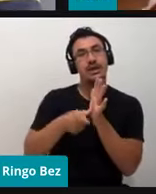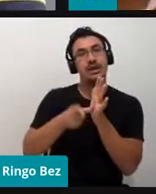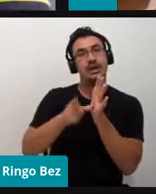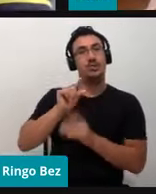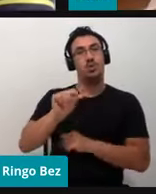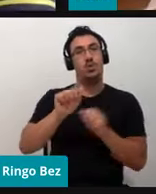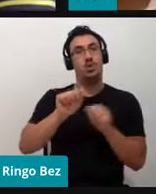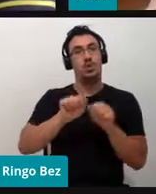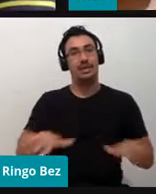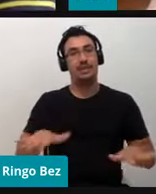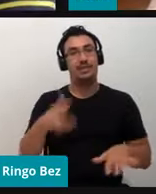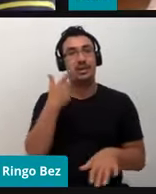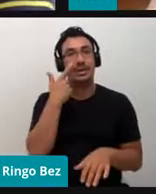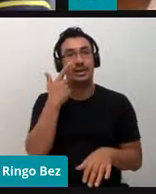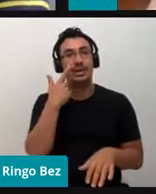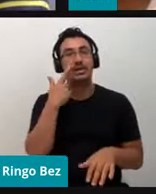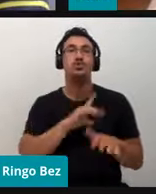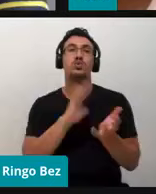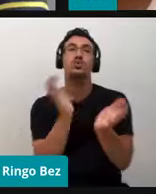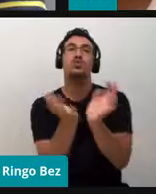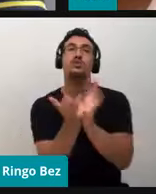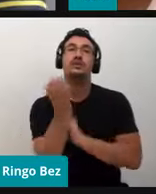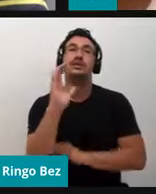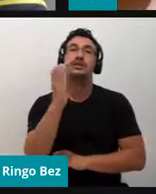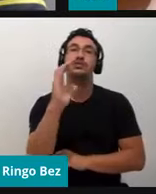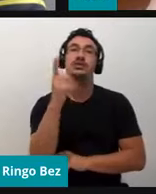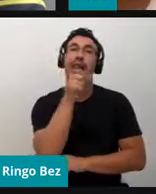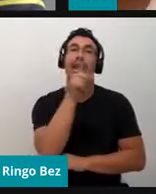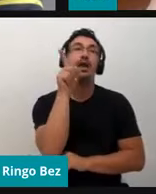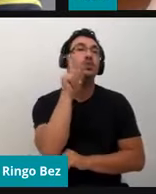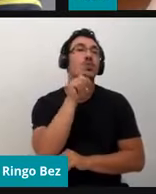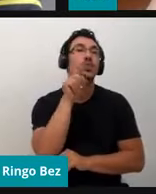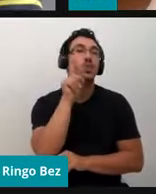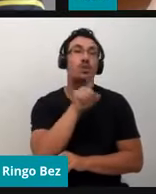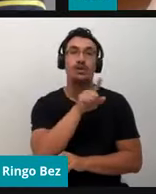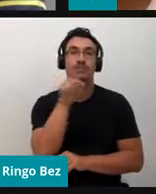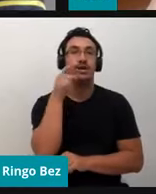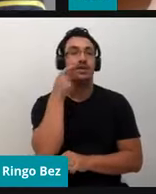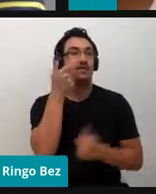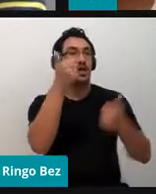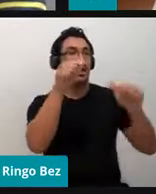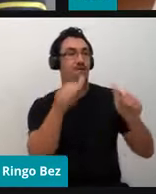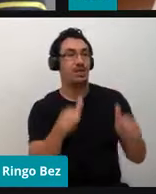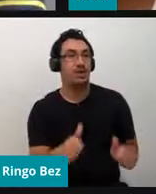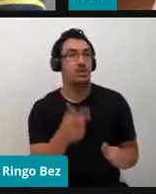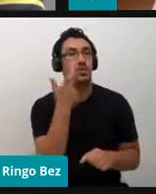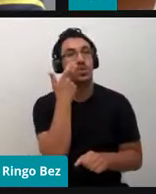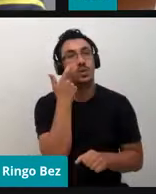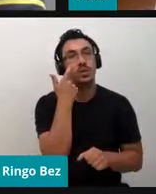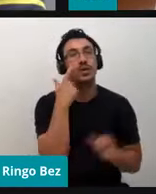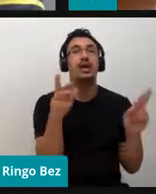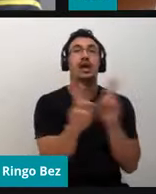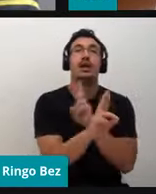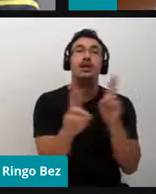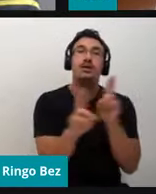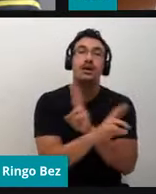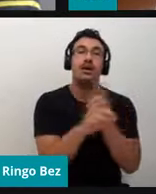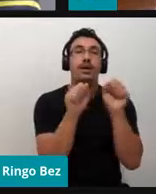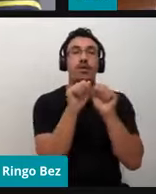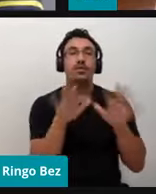pandemia, uma equipe de cientistas nos Estados Unidos avaliando a relação de epidemias